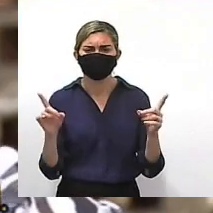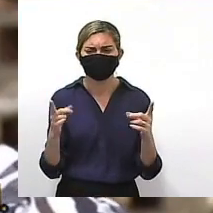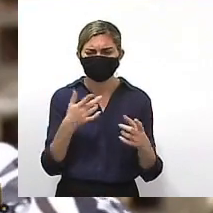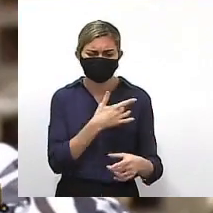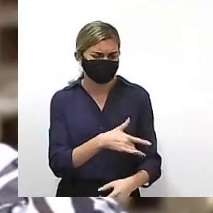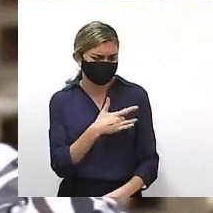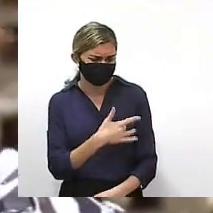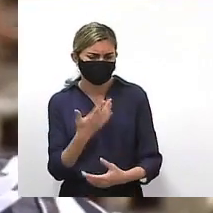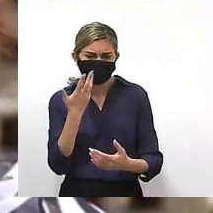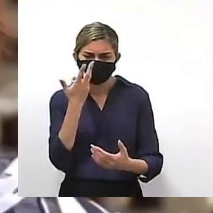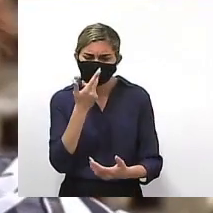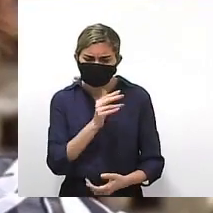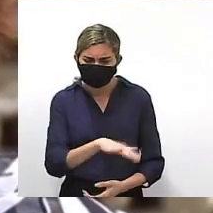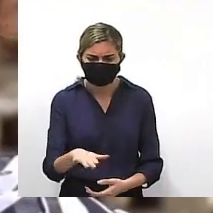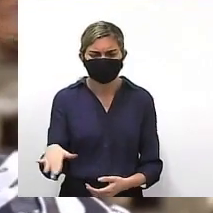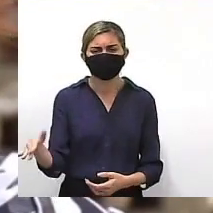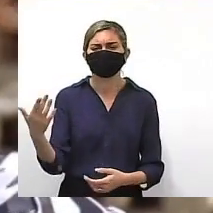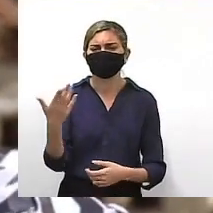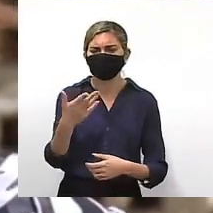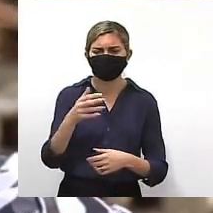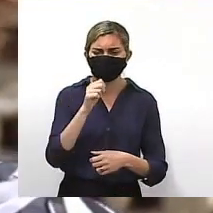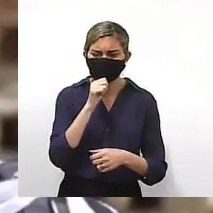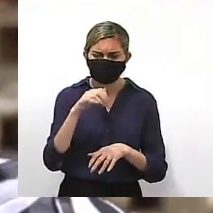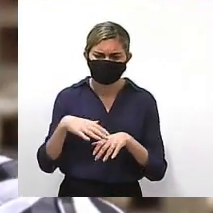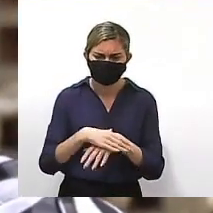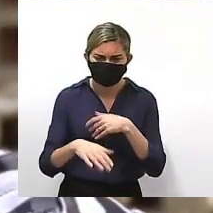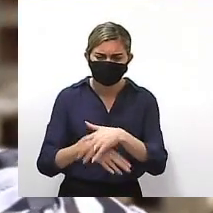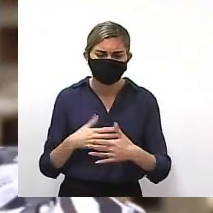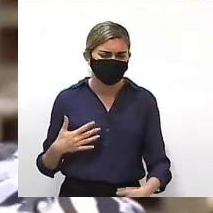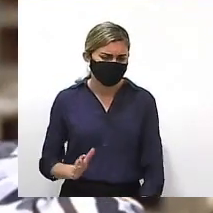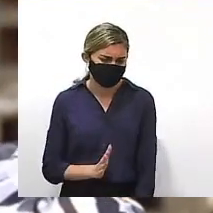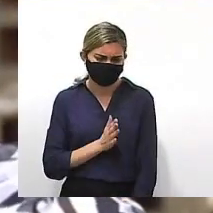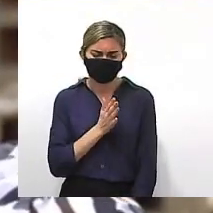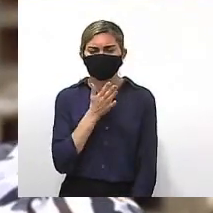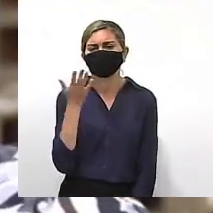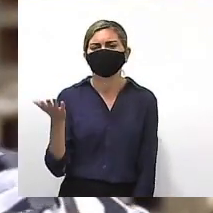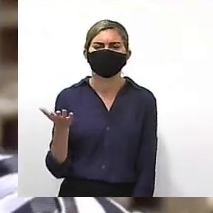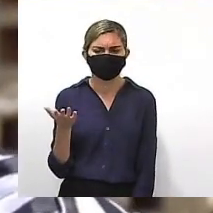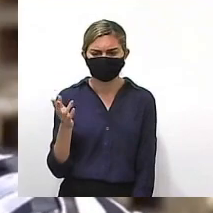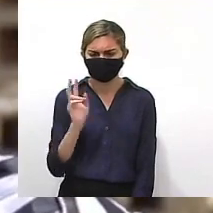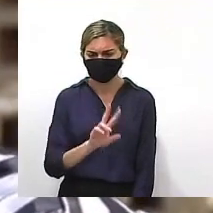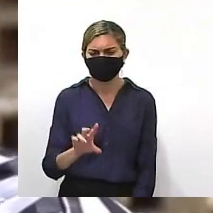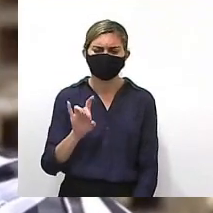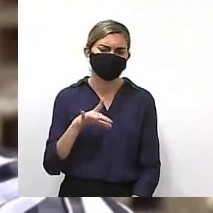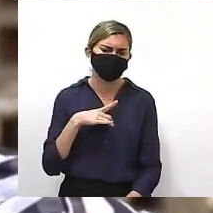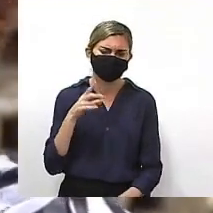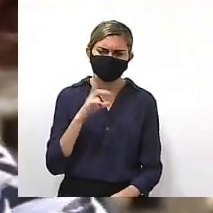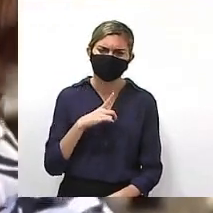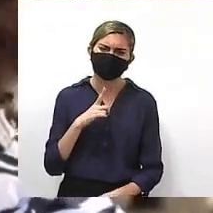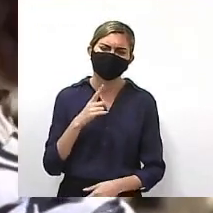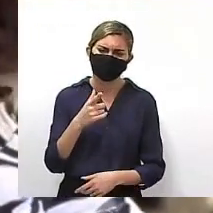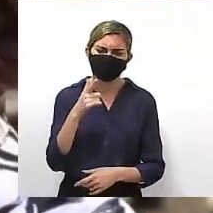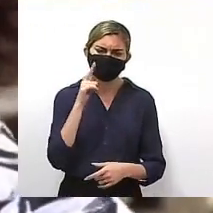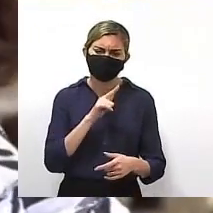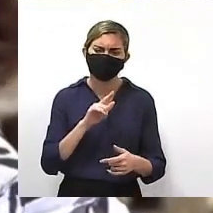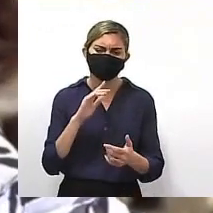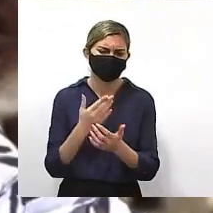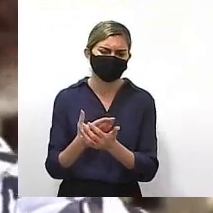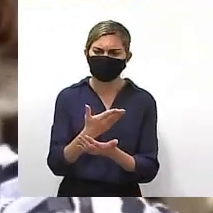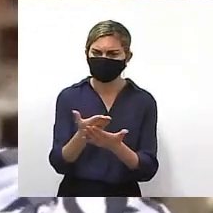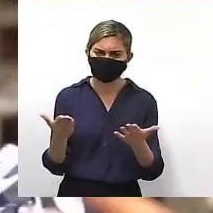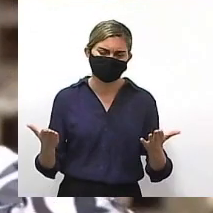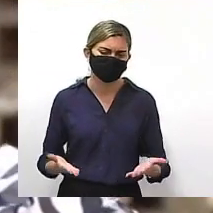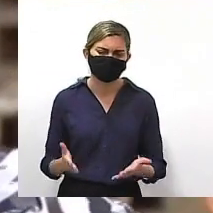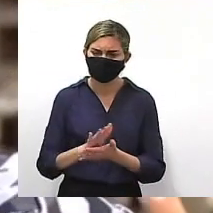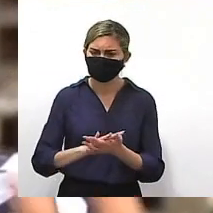crianças, meu descalço, é uma situação horrível. Eles só tinham, assim, só conhecia esse lado aqui.